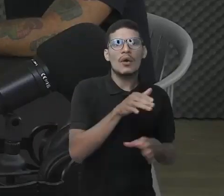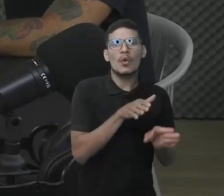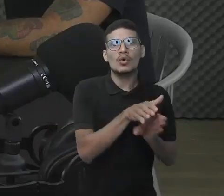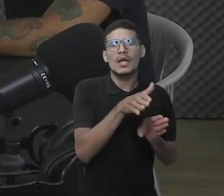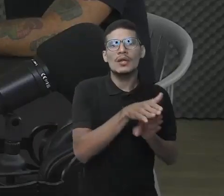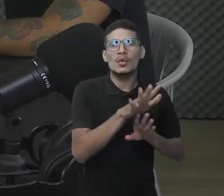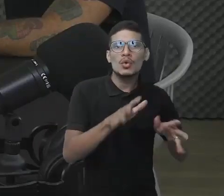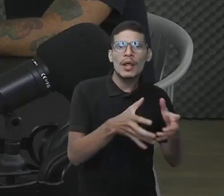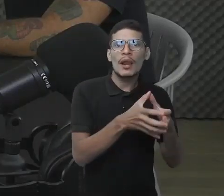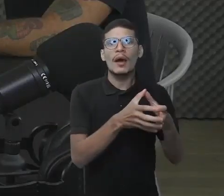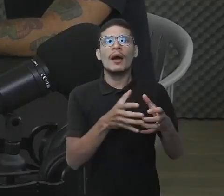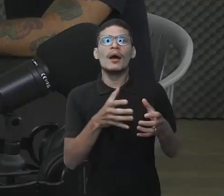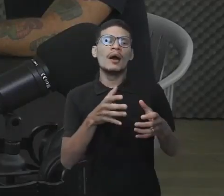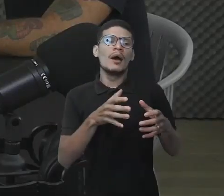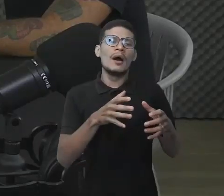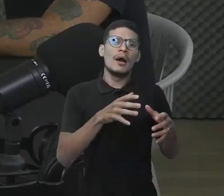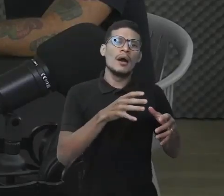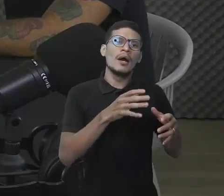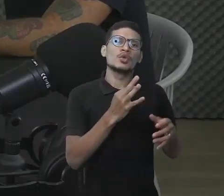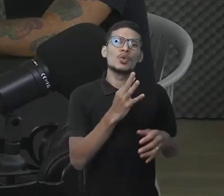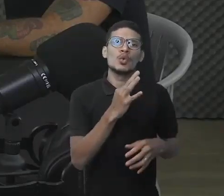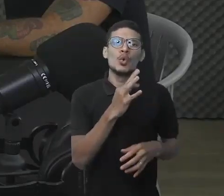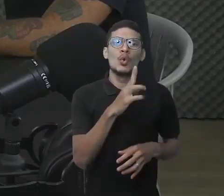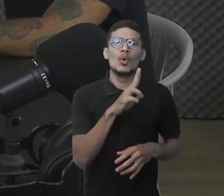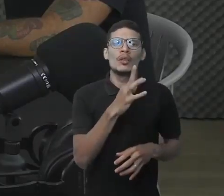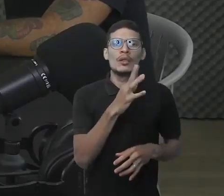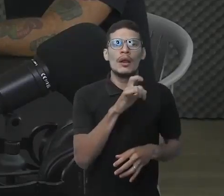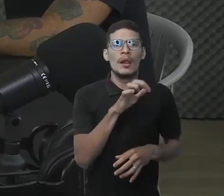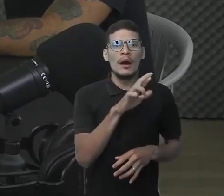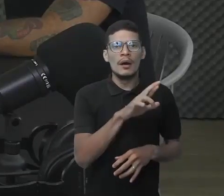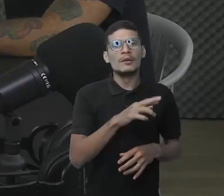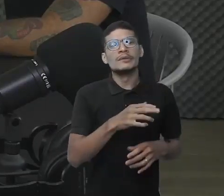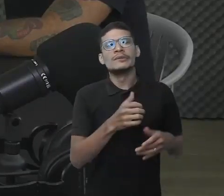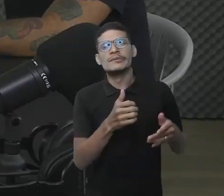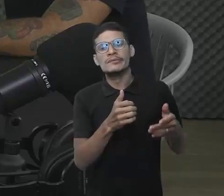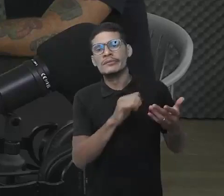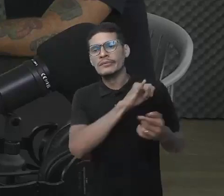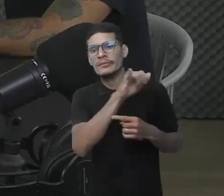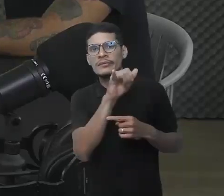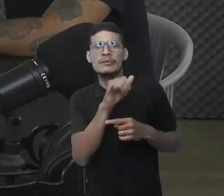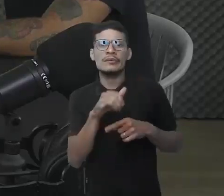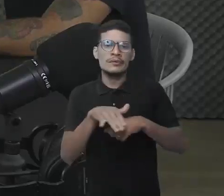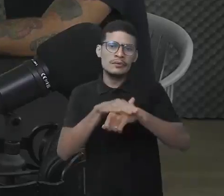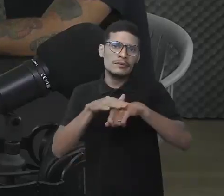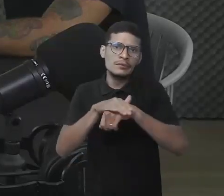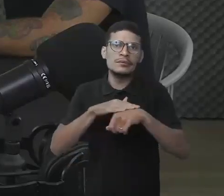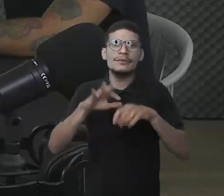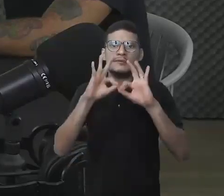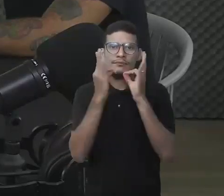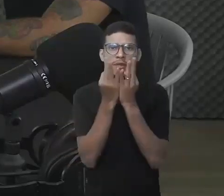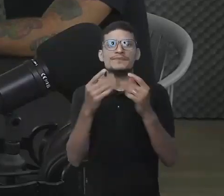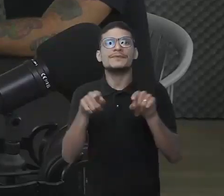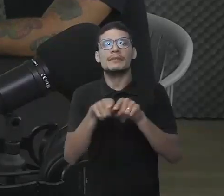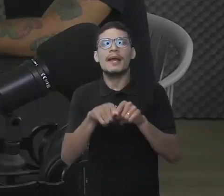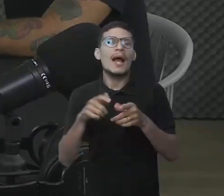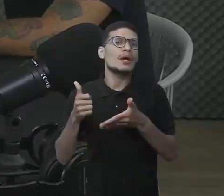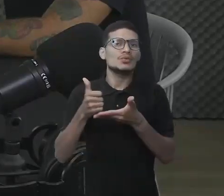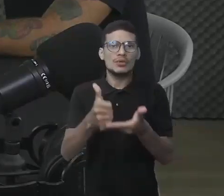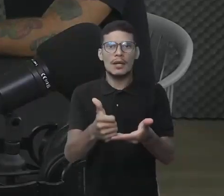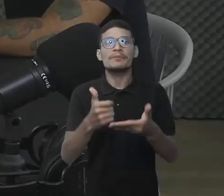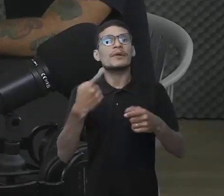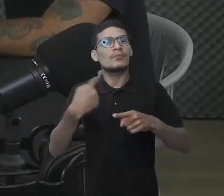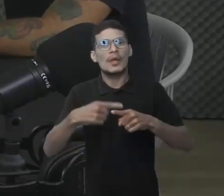com a família e contribuir com as outras fases dos encaminhamentos da situação, porque às vezes tem